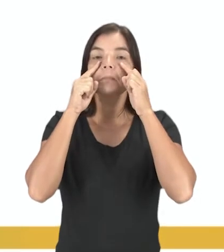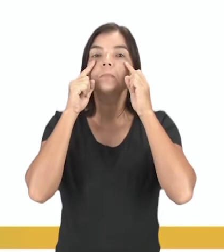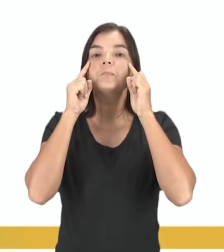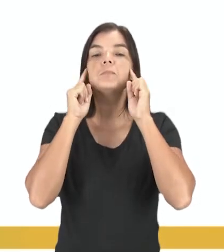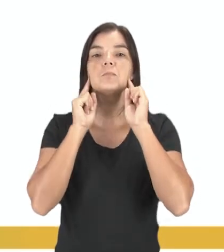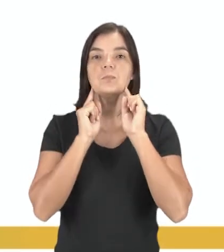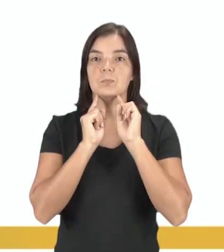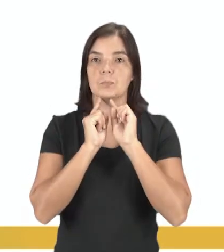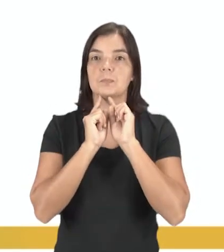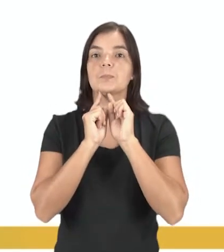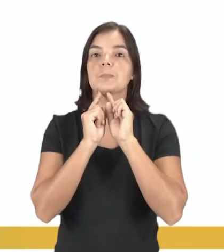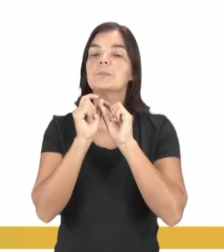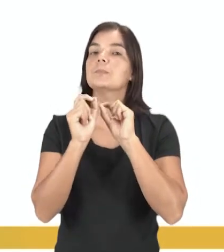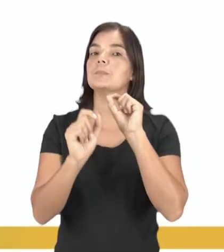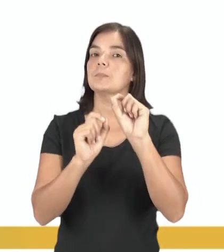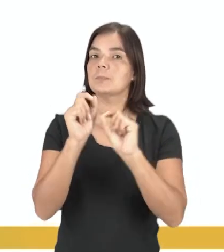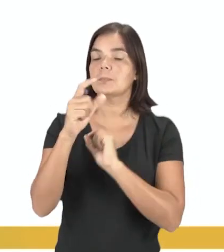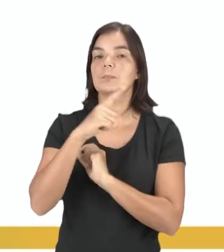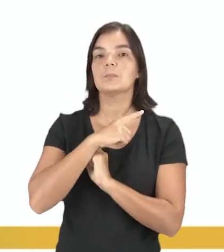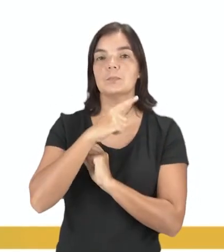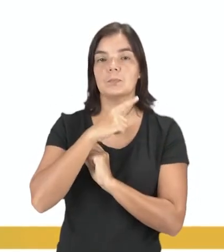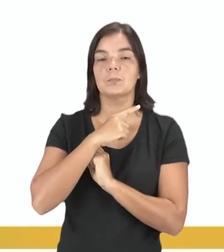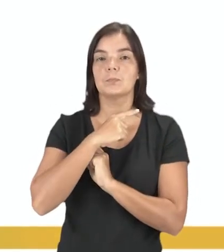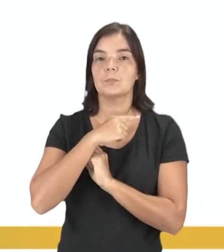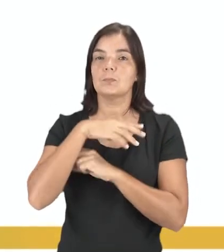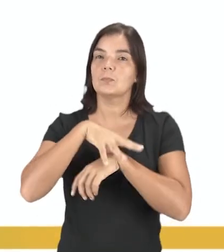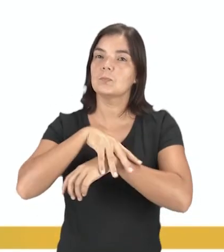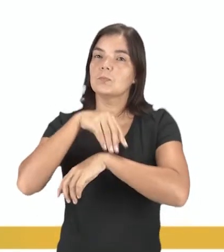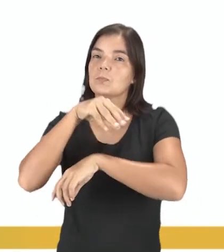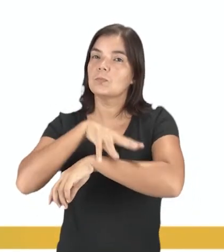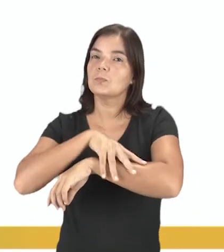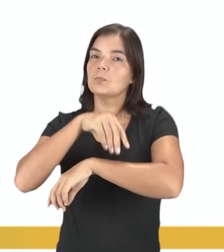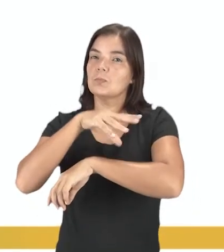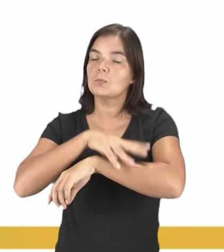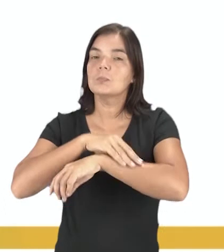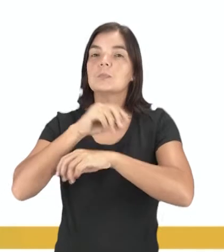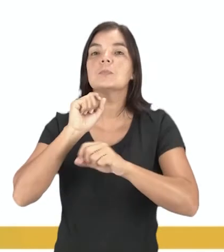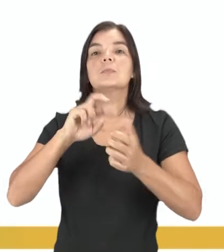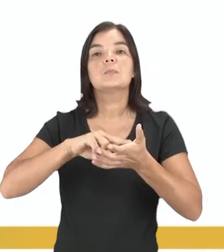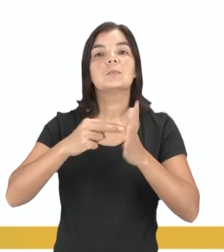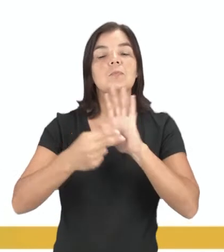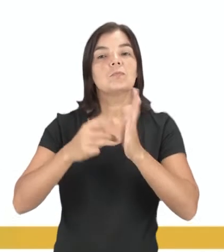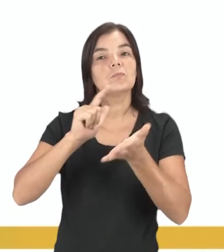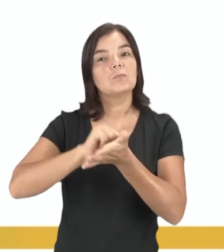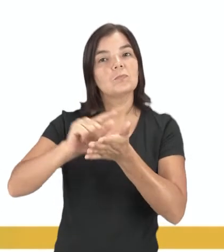Na cavidade nasal tem os pelos, né, que purificam